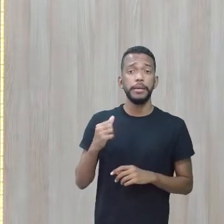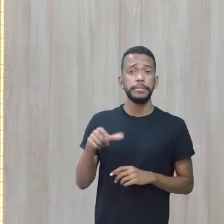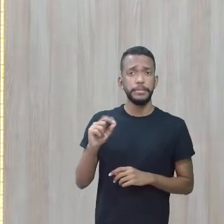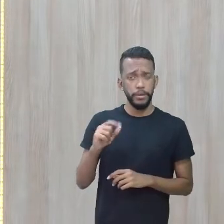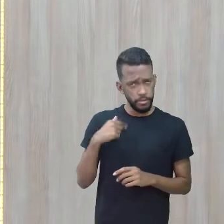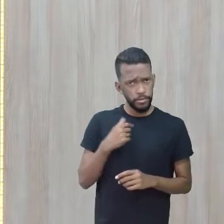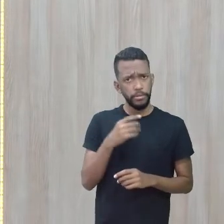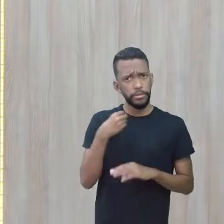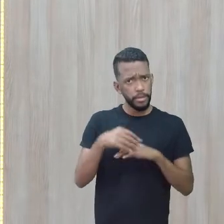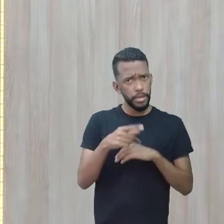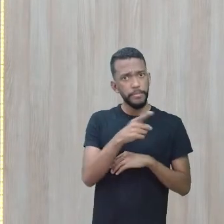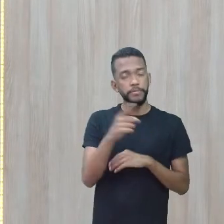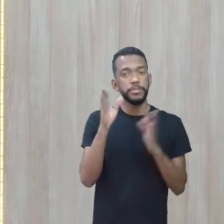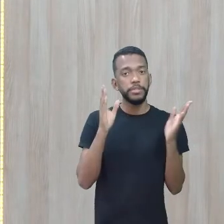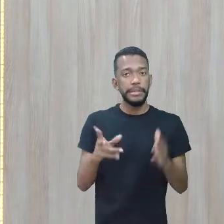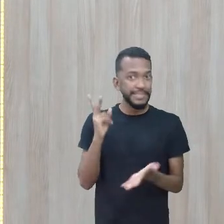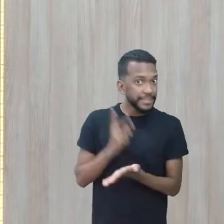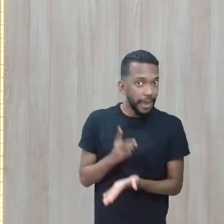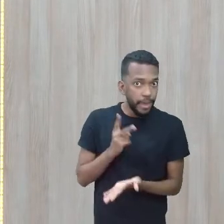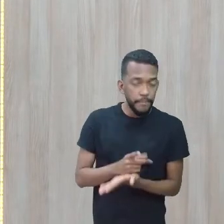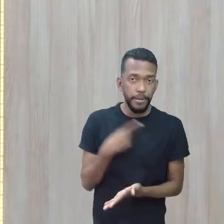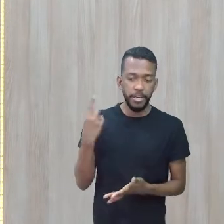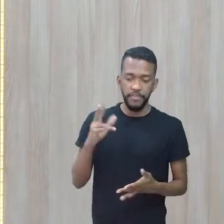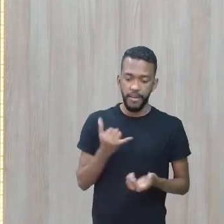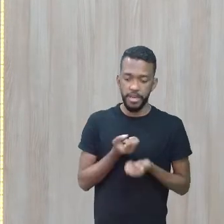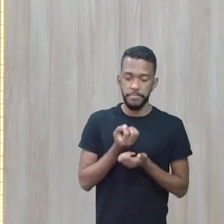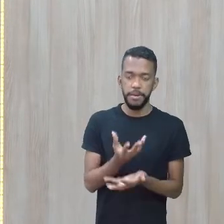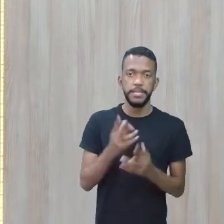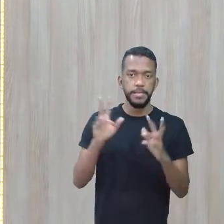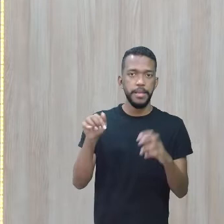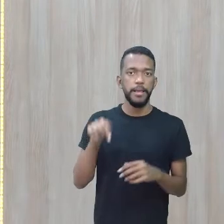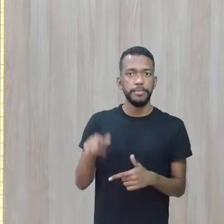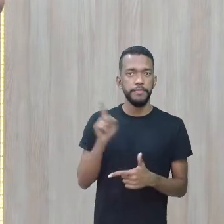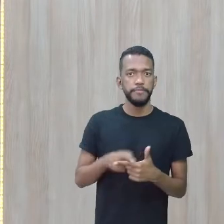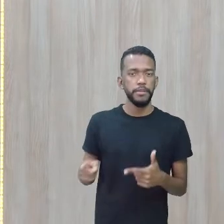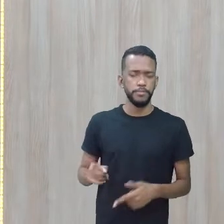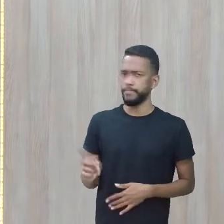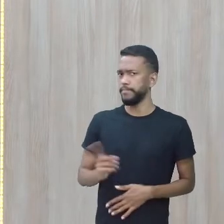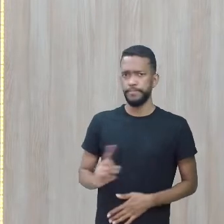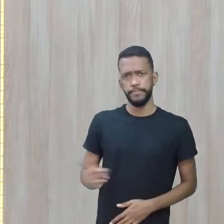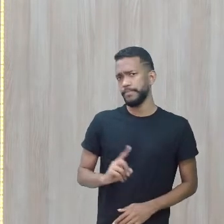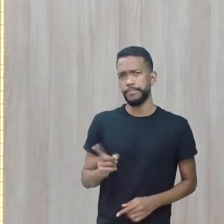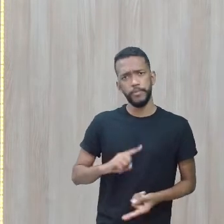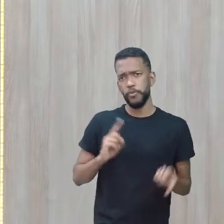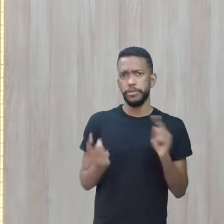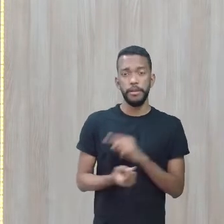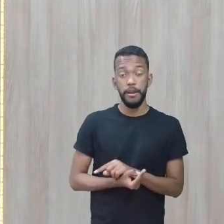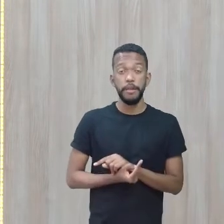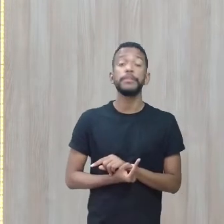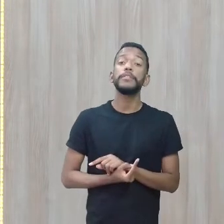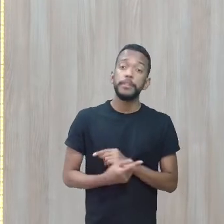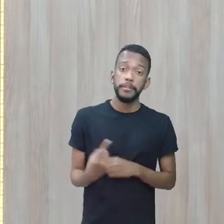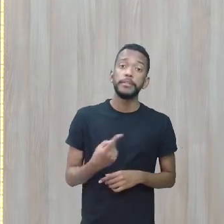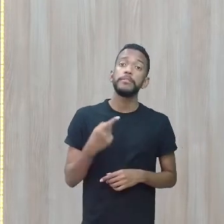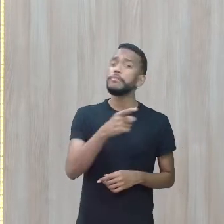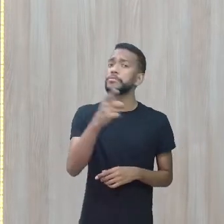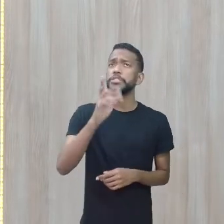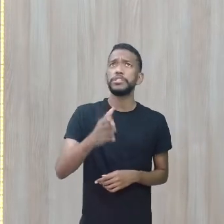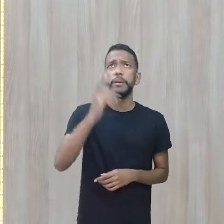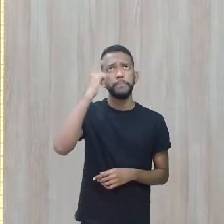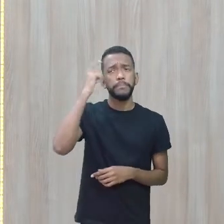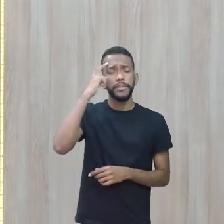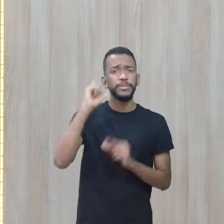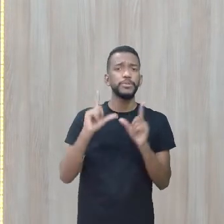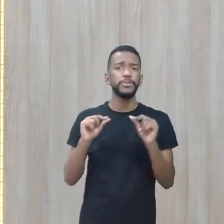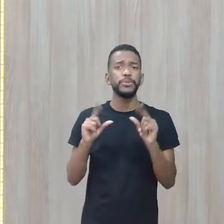vocês? Nem sempre a gente vai precisar expressar essa divisão numa fração, não. Pelo contrário, eu acho que você até pensou, disse assim,